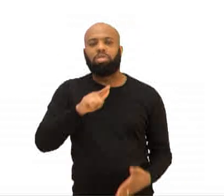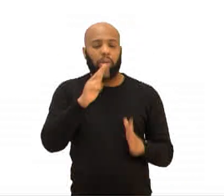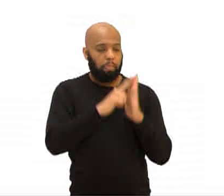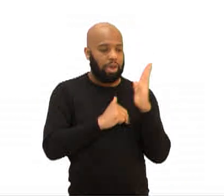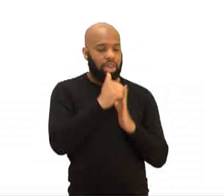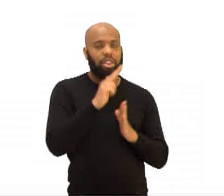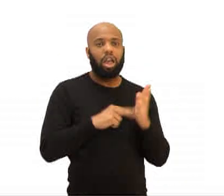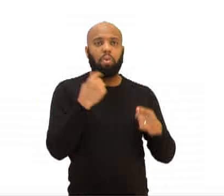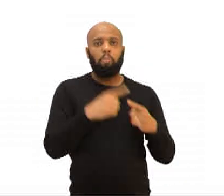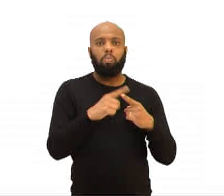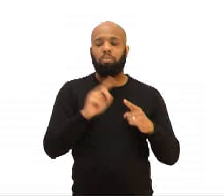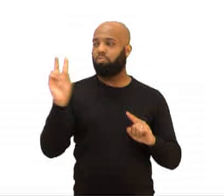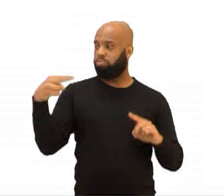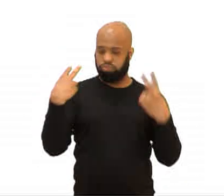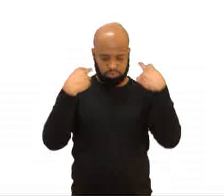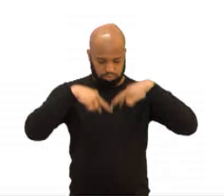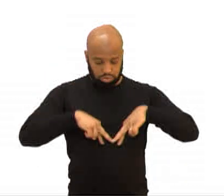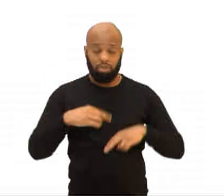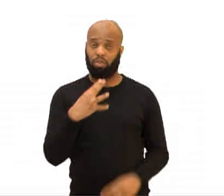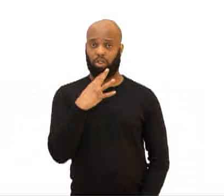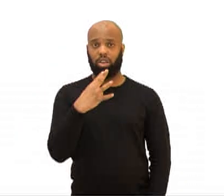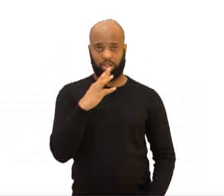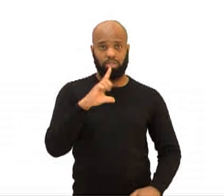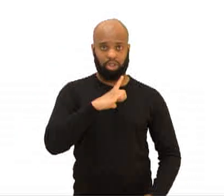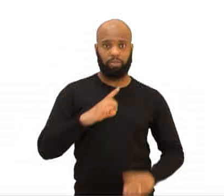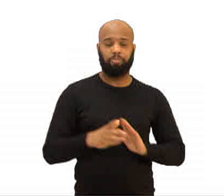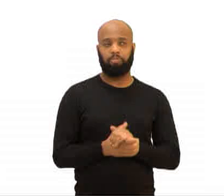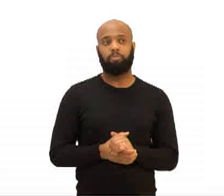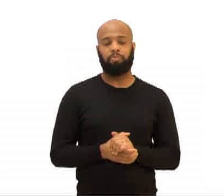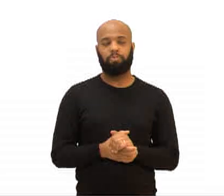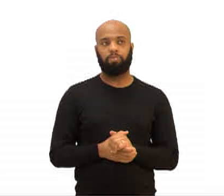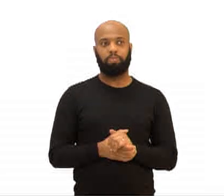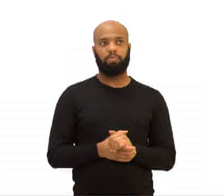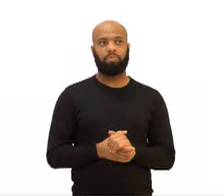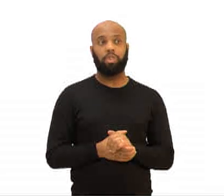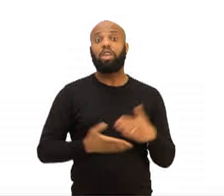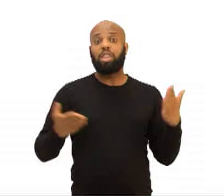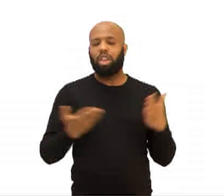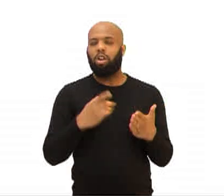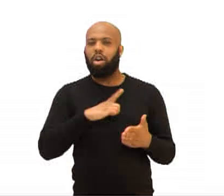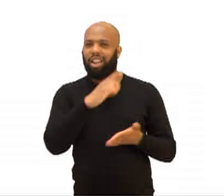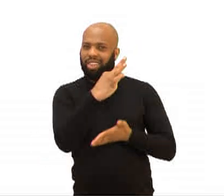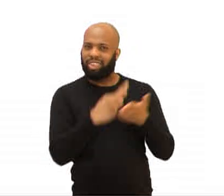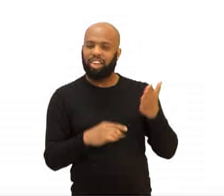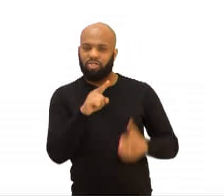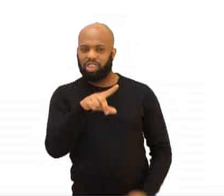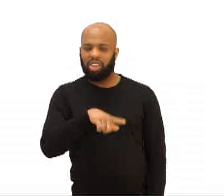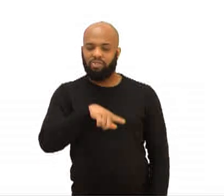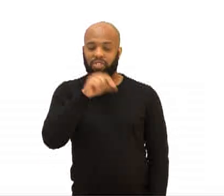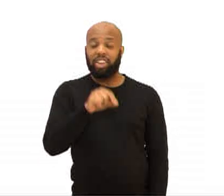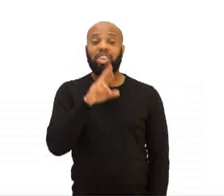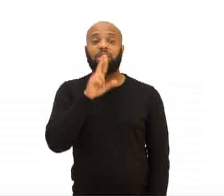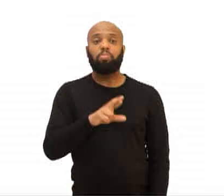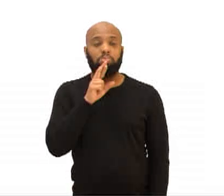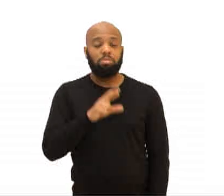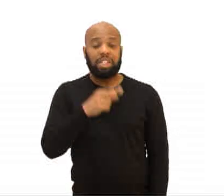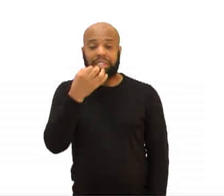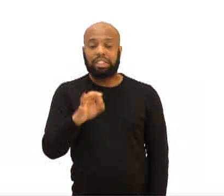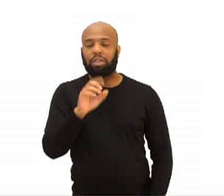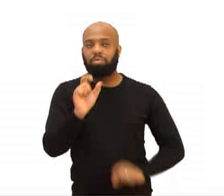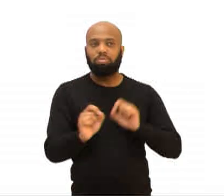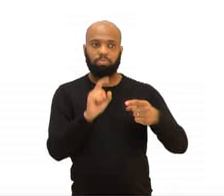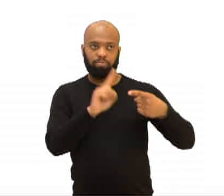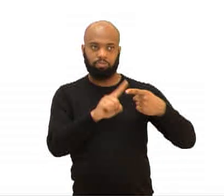é aquilo que ela melhor conhece. Segundo o texto, é correto dizer, então o que é correto? Frida